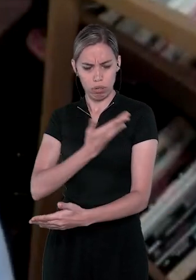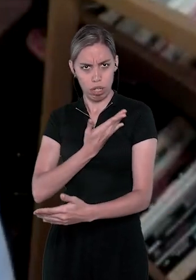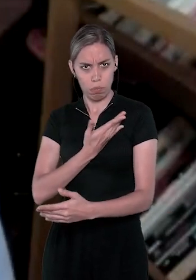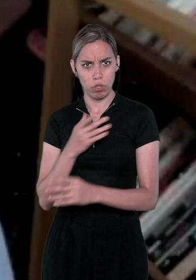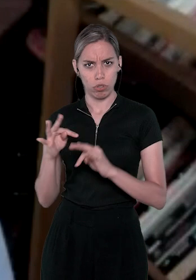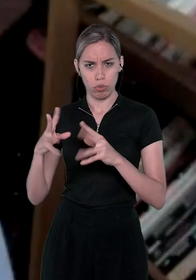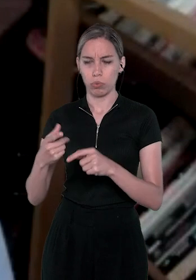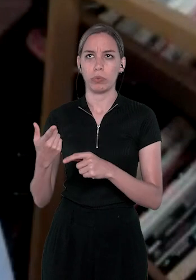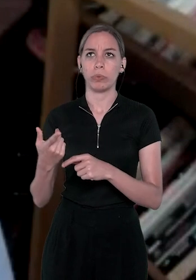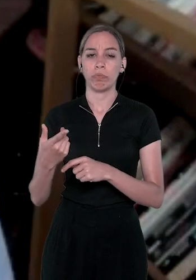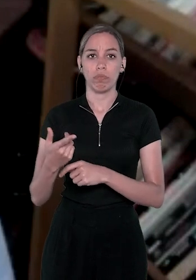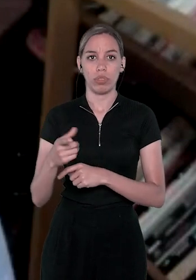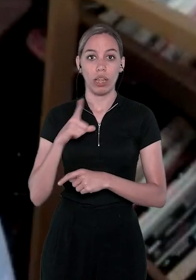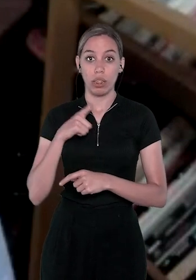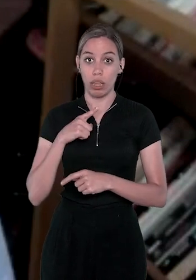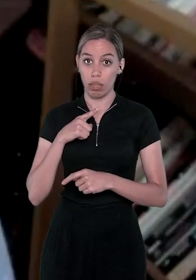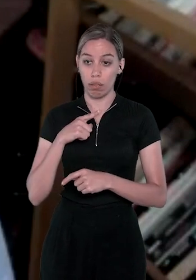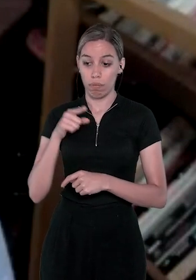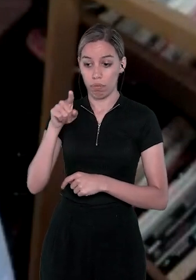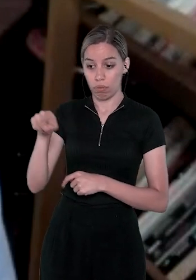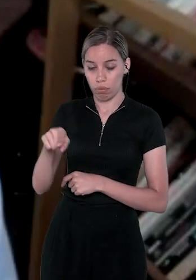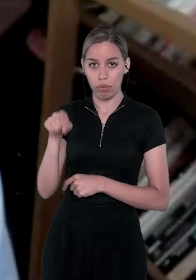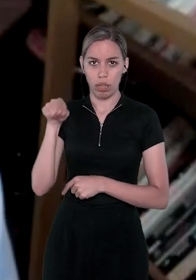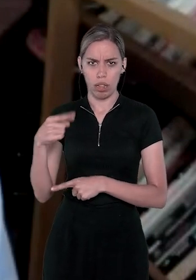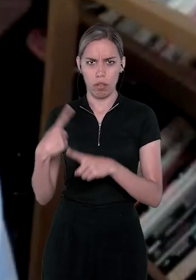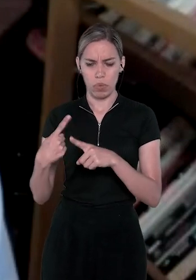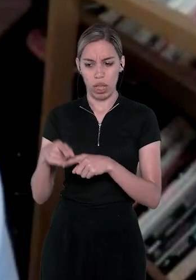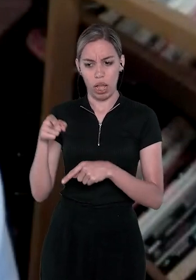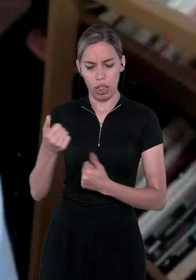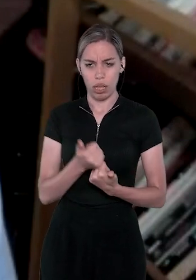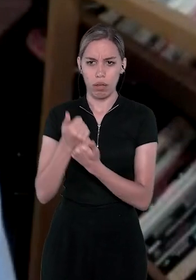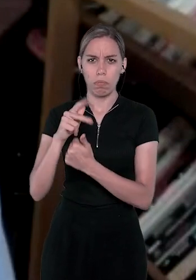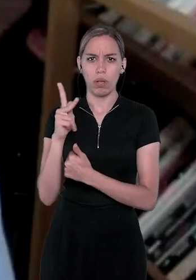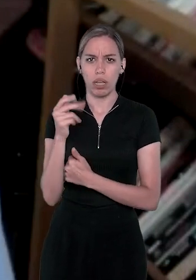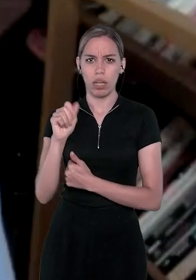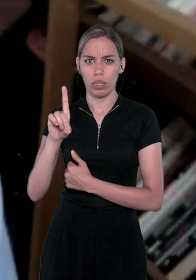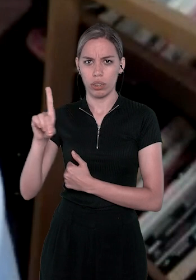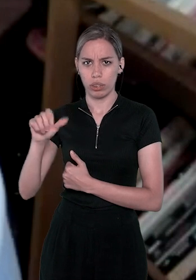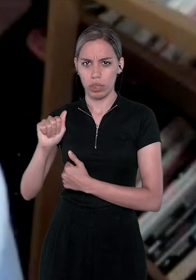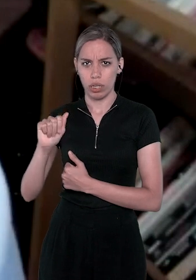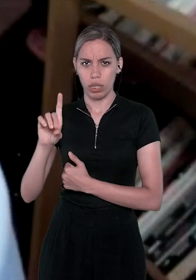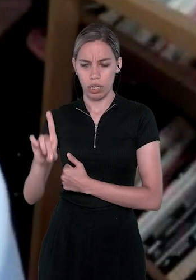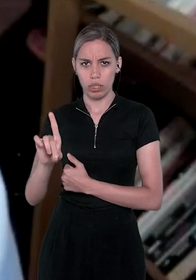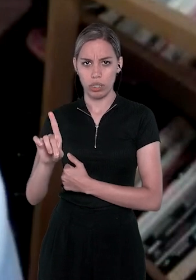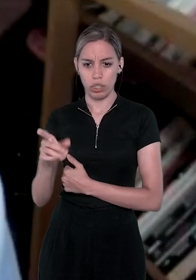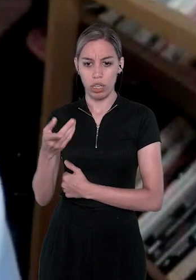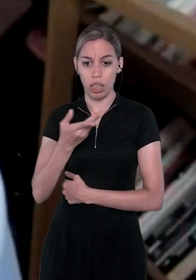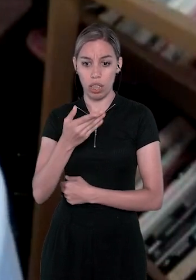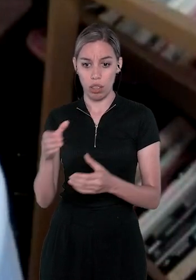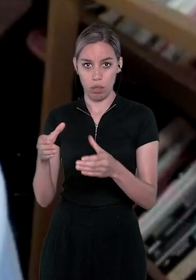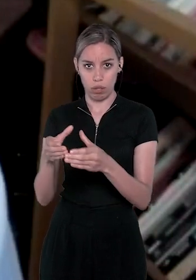logo depois das eleições, porque ela era a favor do Haddad e as melhores amigas